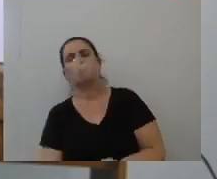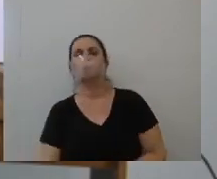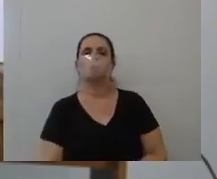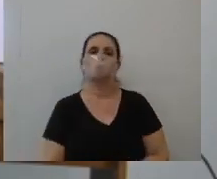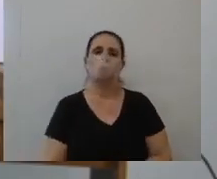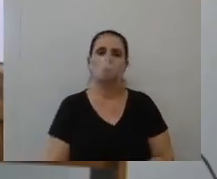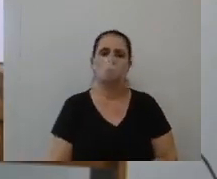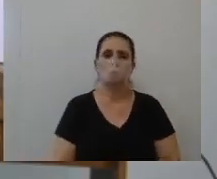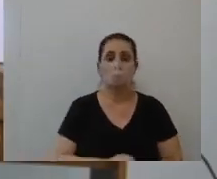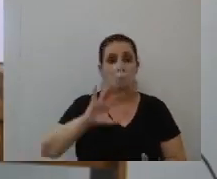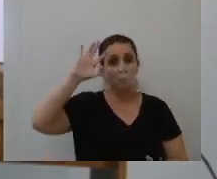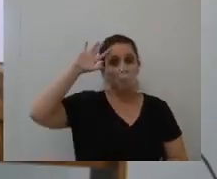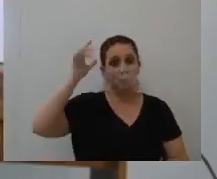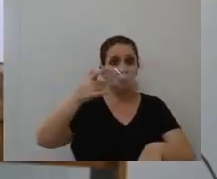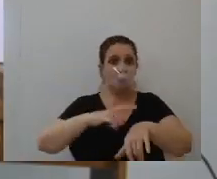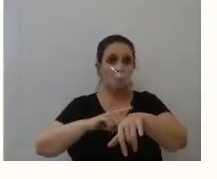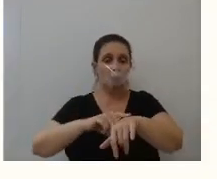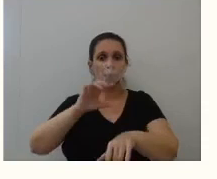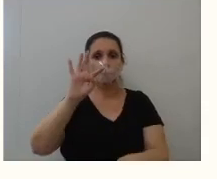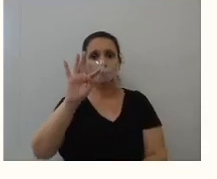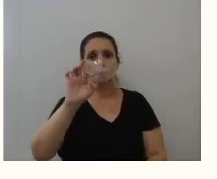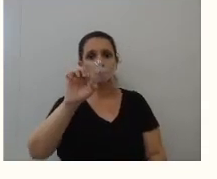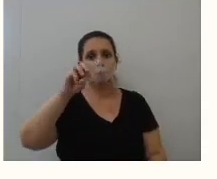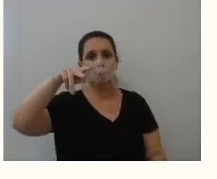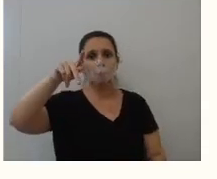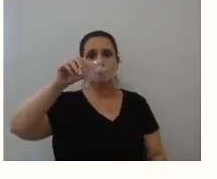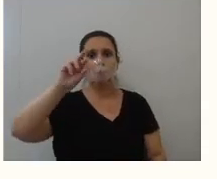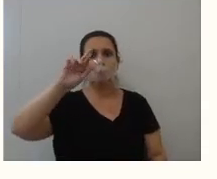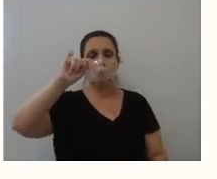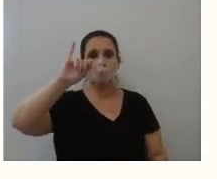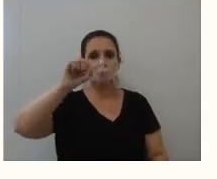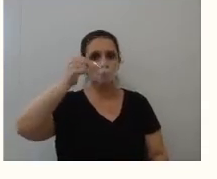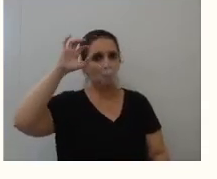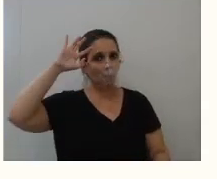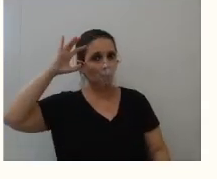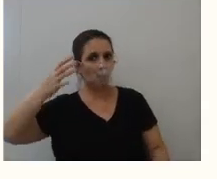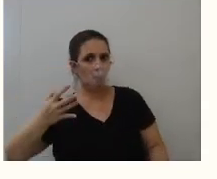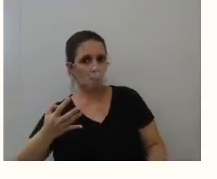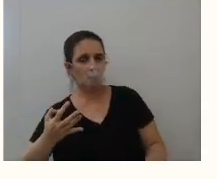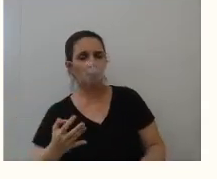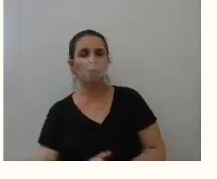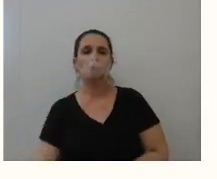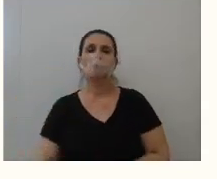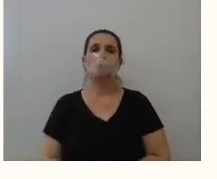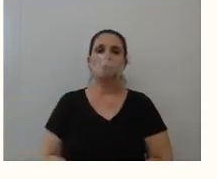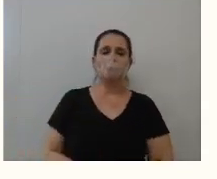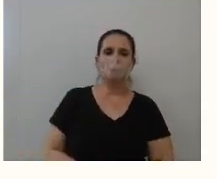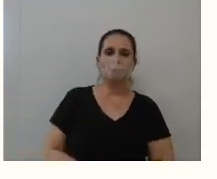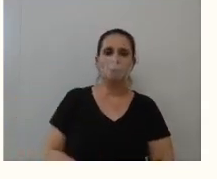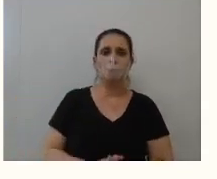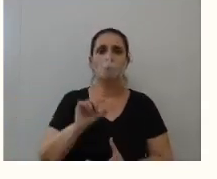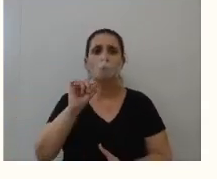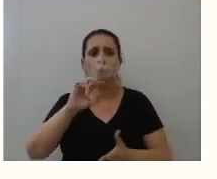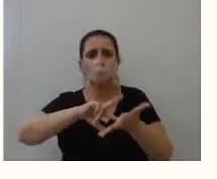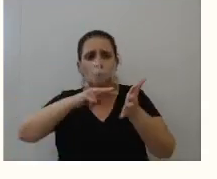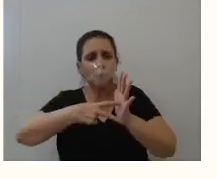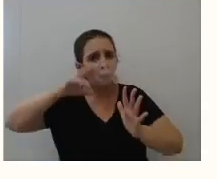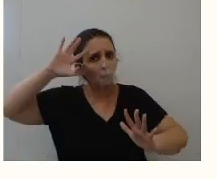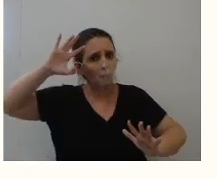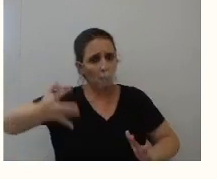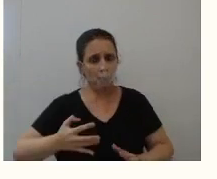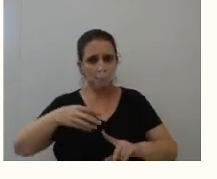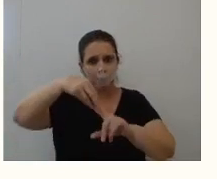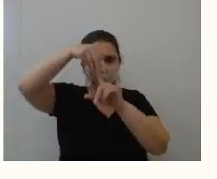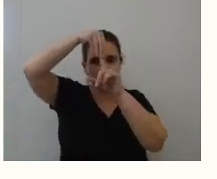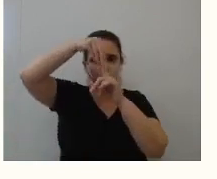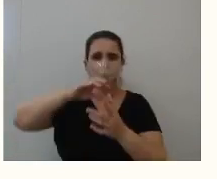as temporais, né? Opa! Olha lá, as conjunções temporais, o próprio nome diz, né, pessoal? Indicam tempo. As